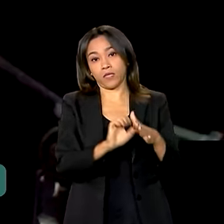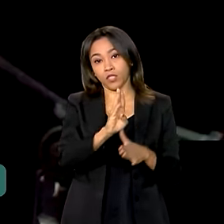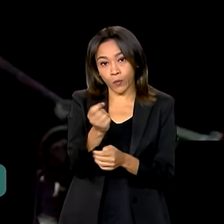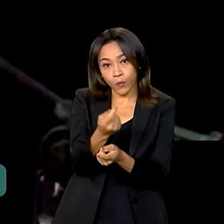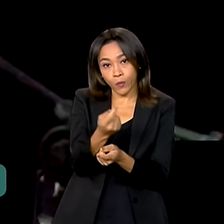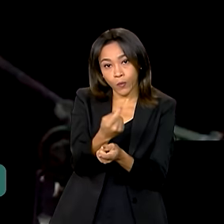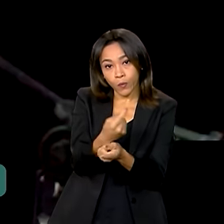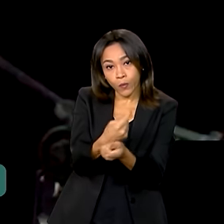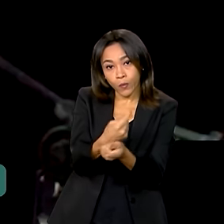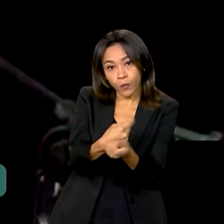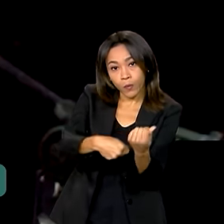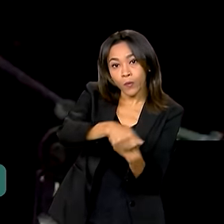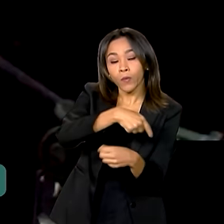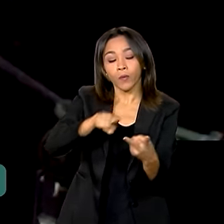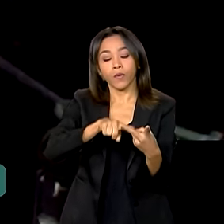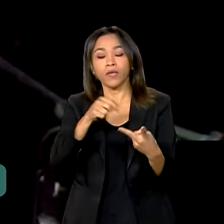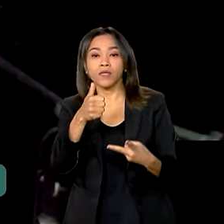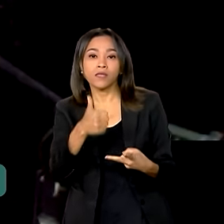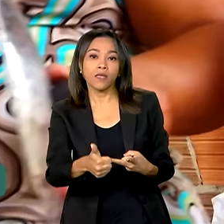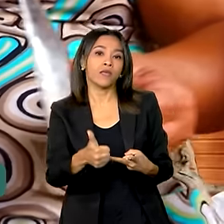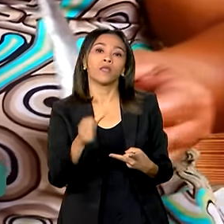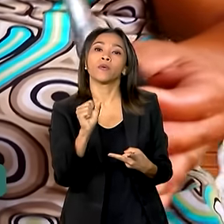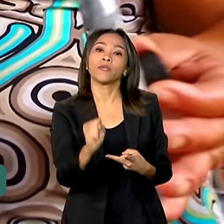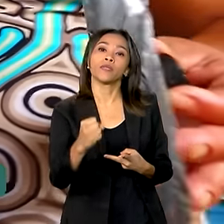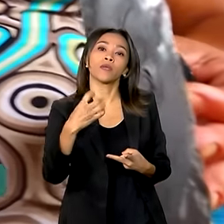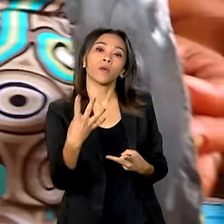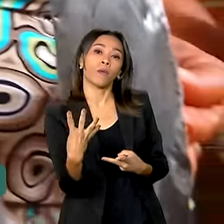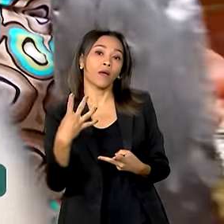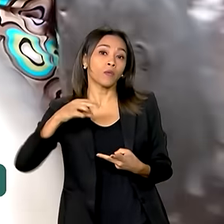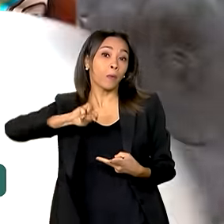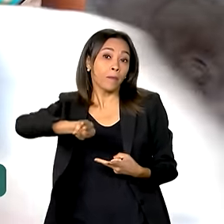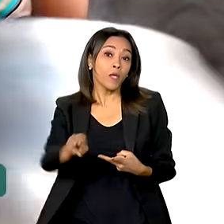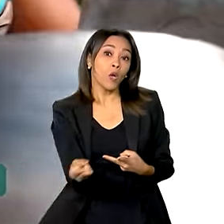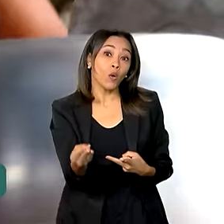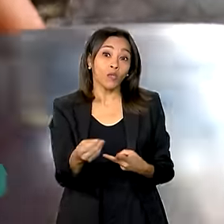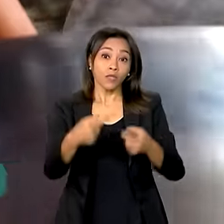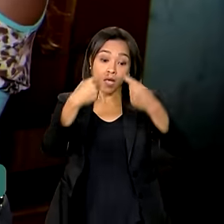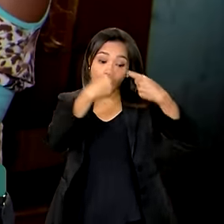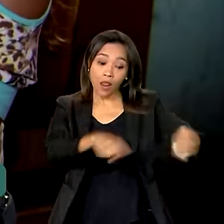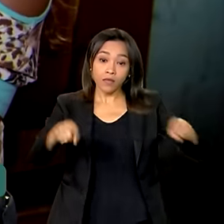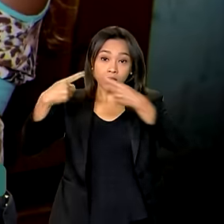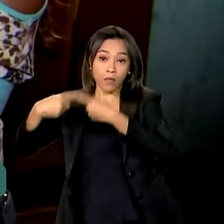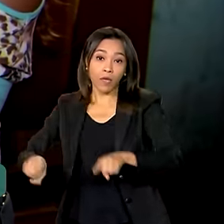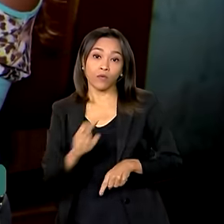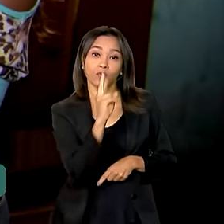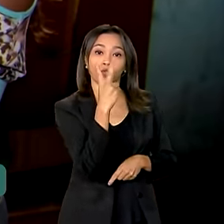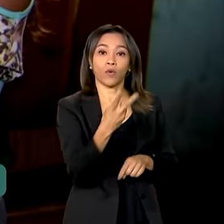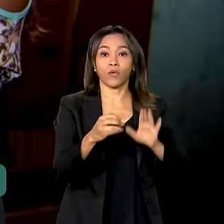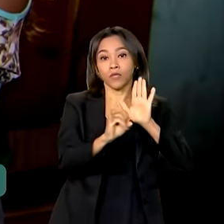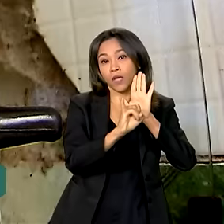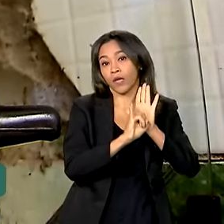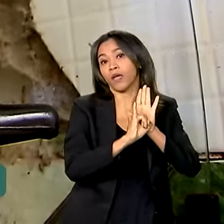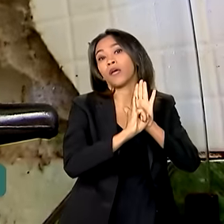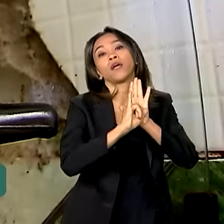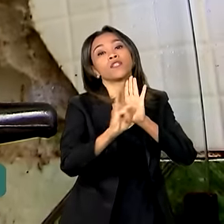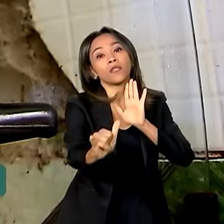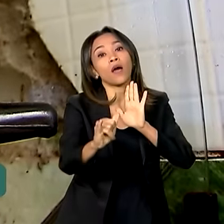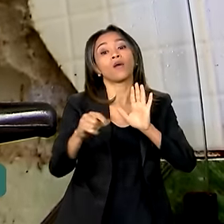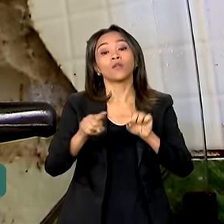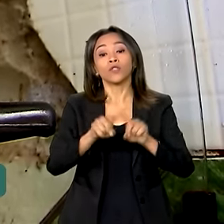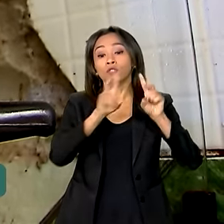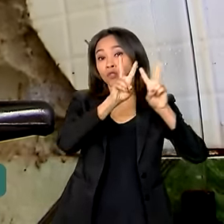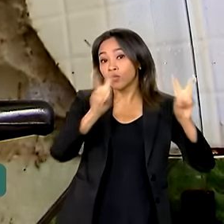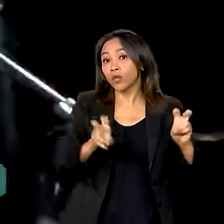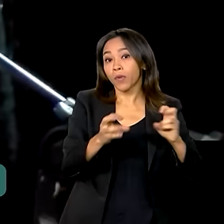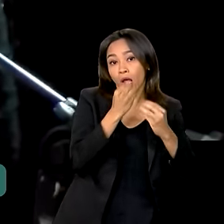bioeconomia, 4 milhões para o lançamento de 2 editais do Programa de Segurança Alimentar e Erradicação